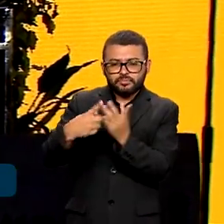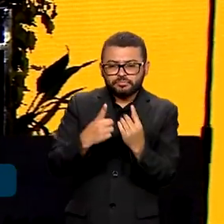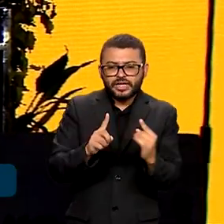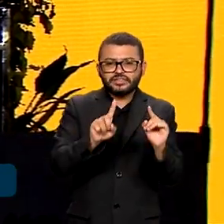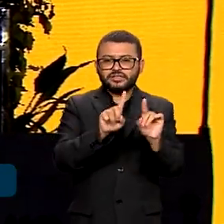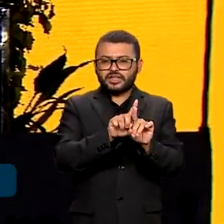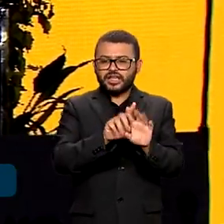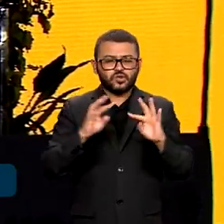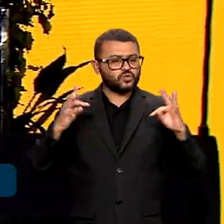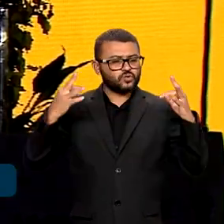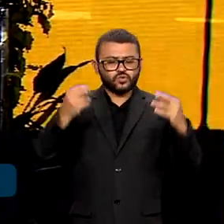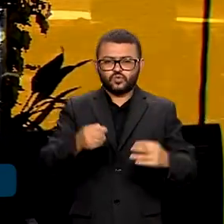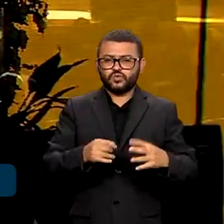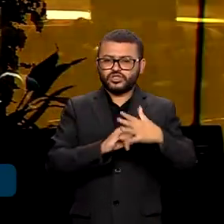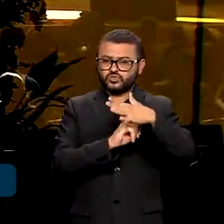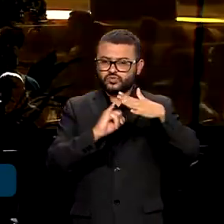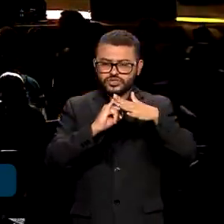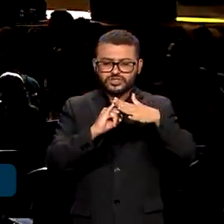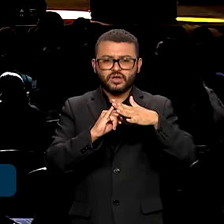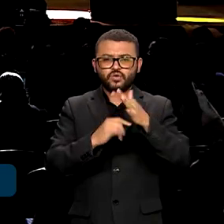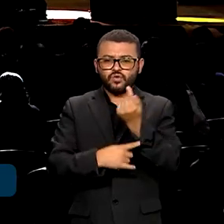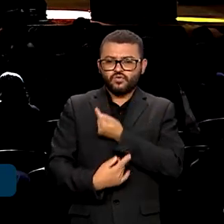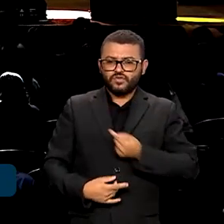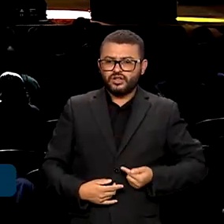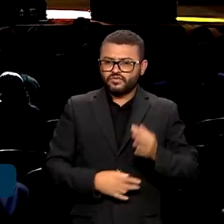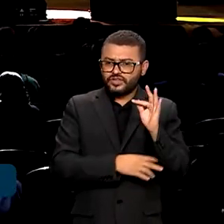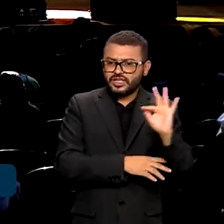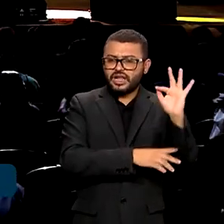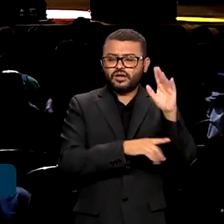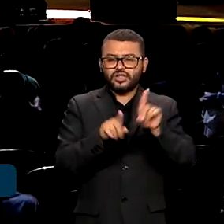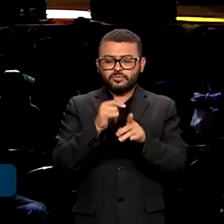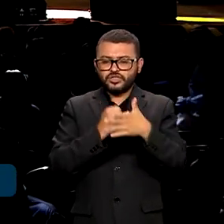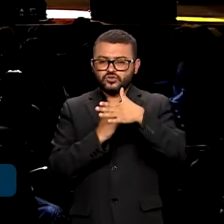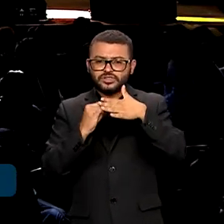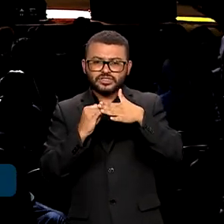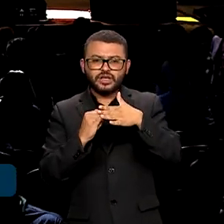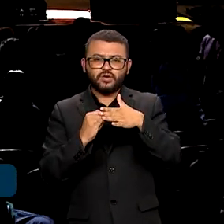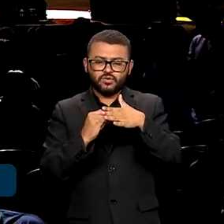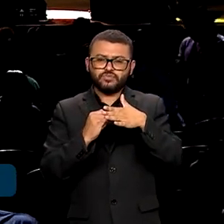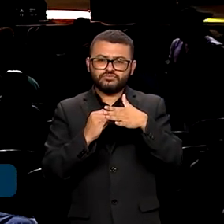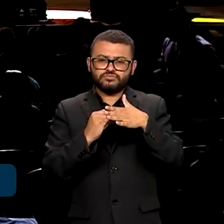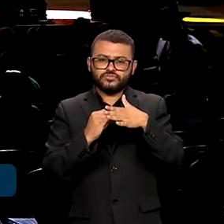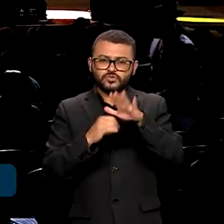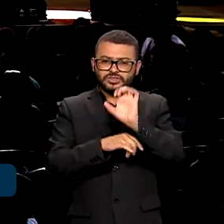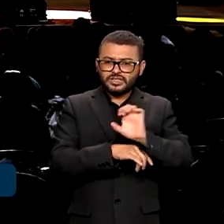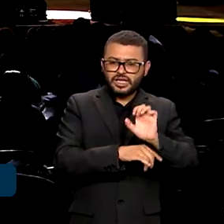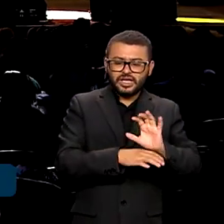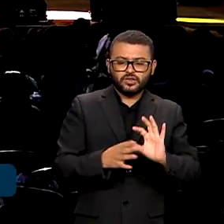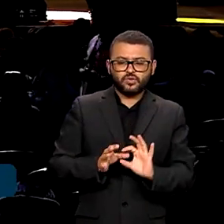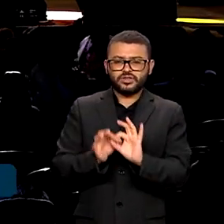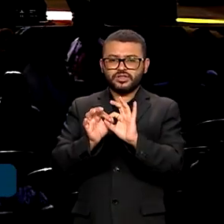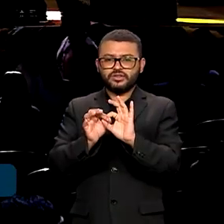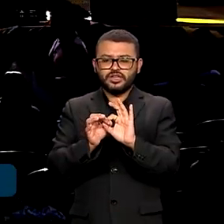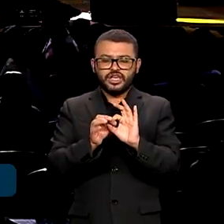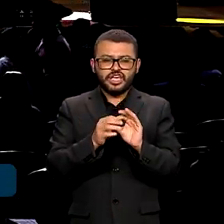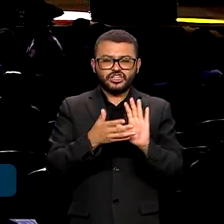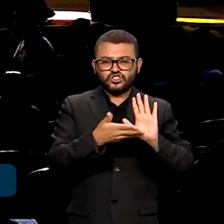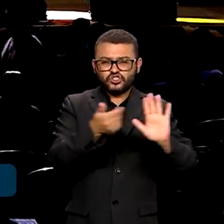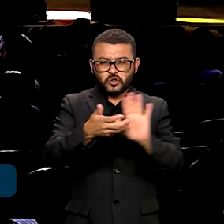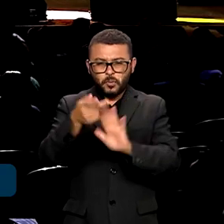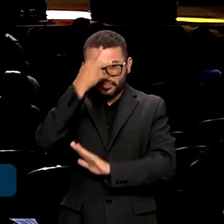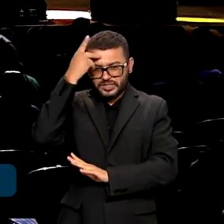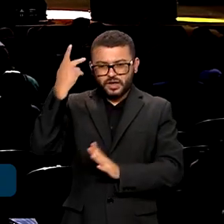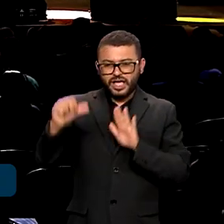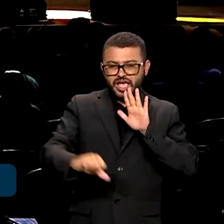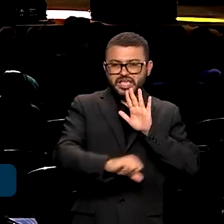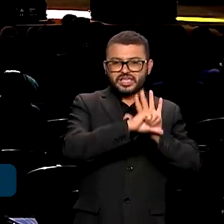inédita de todos os órgãos do governo federal e o governo do estado, fizemos a desintrusão mais bem sucedida da história,